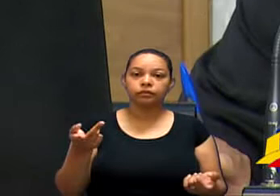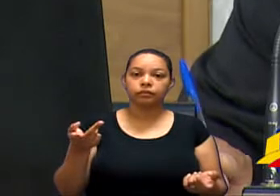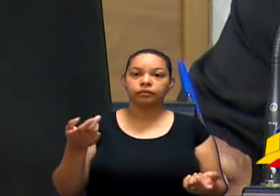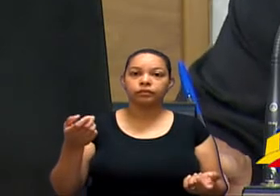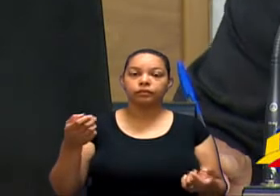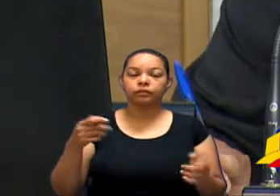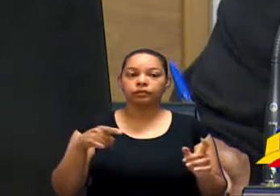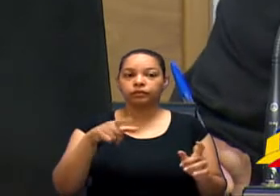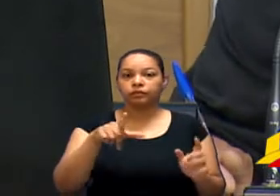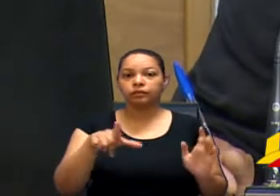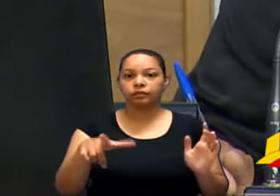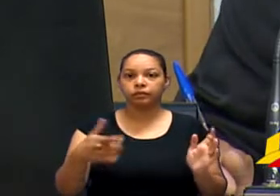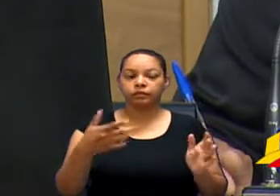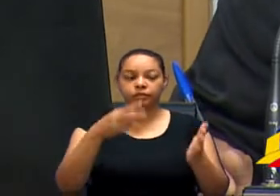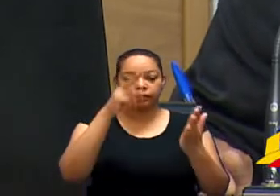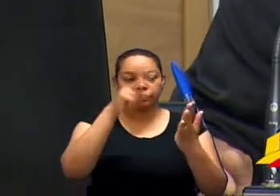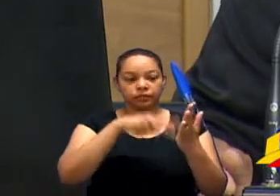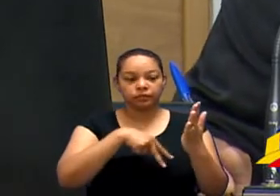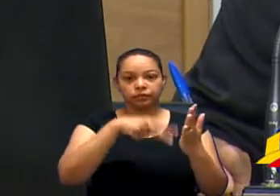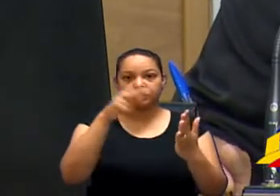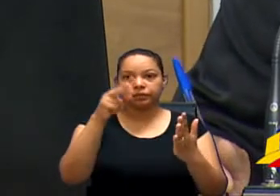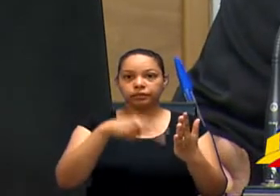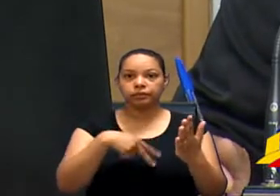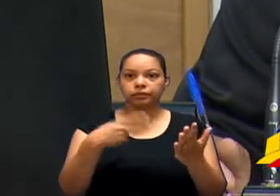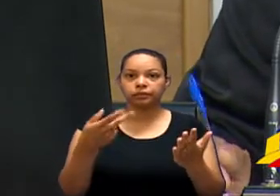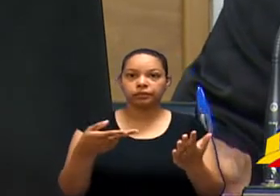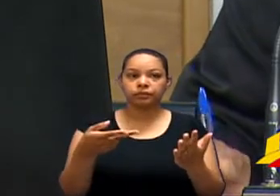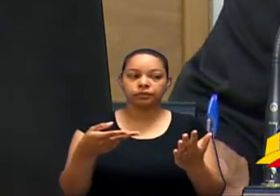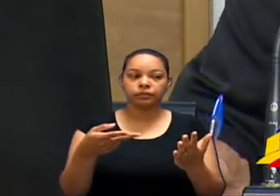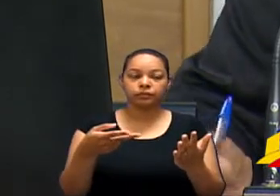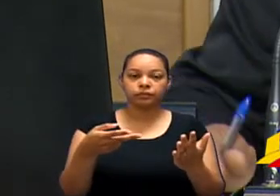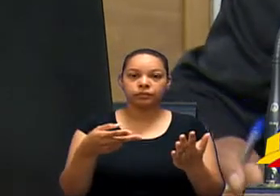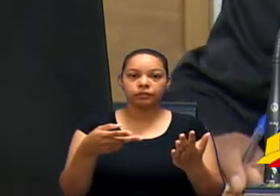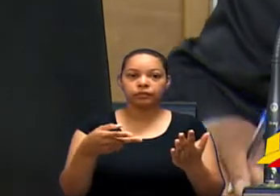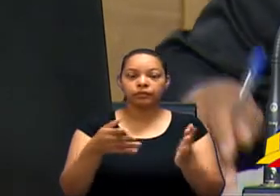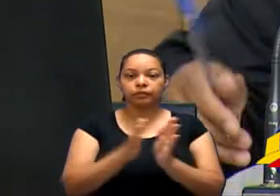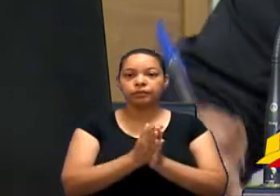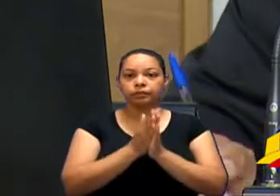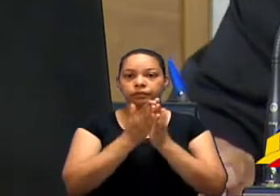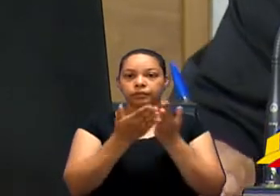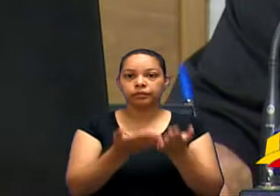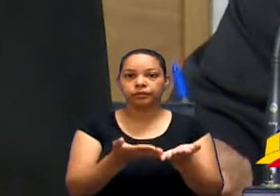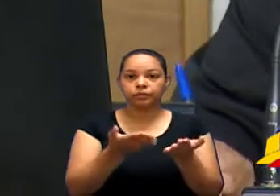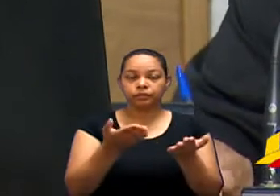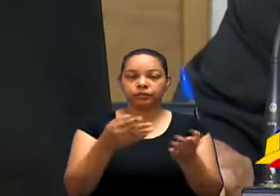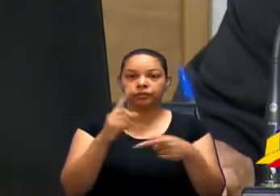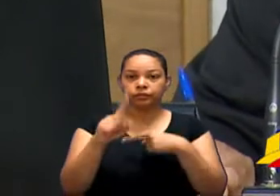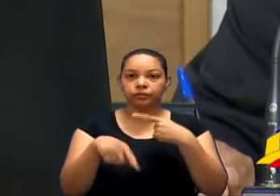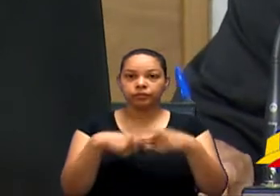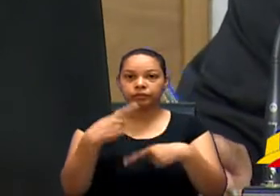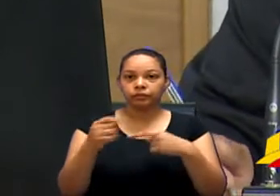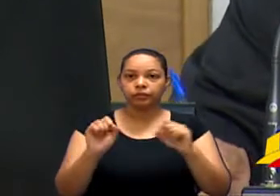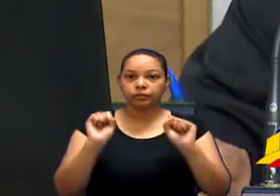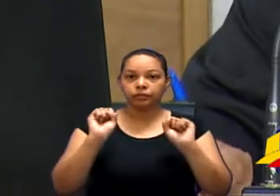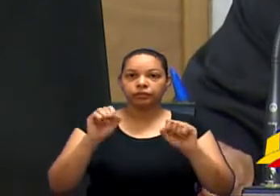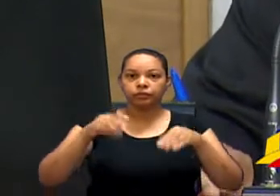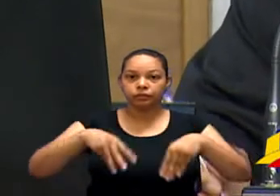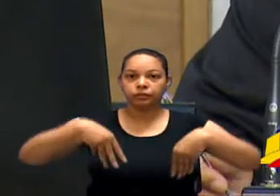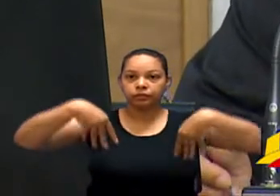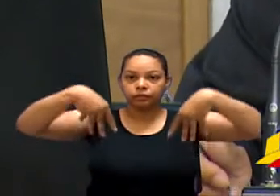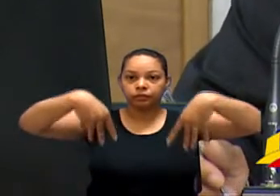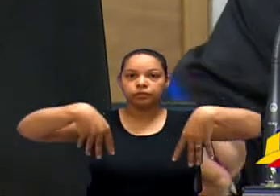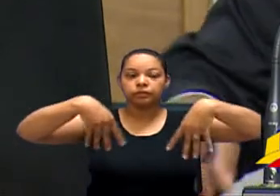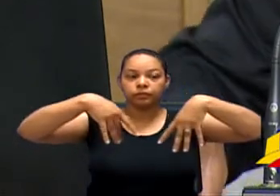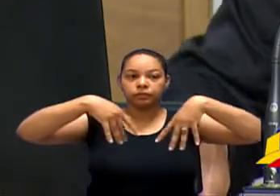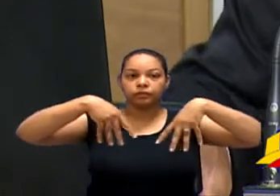2473398 fazer a leitura de um texto um trecho da Bíblia e logo em seguida todos pudesse ficar em pé nós